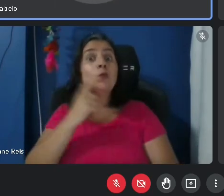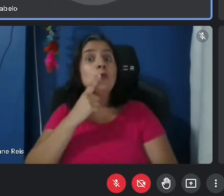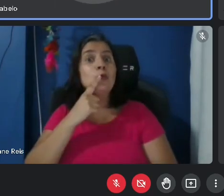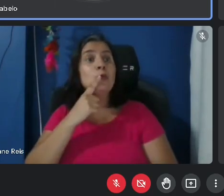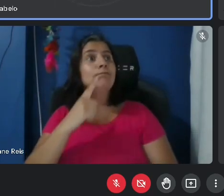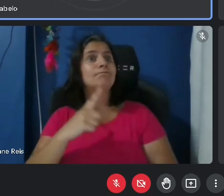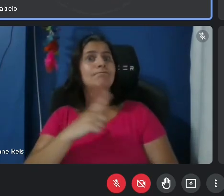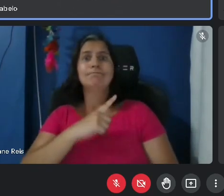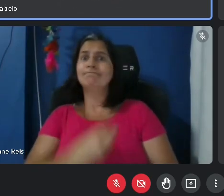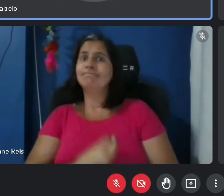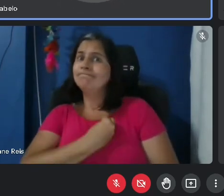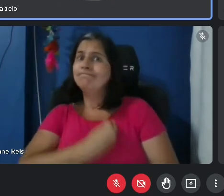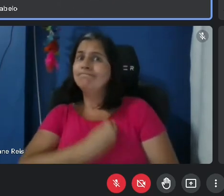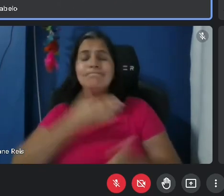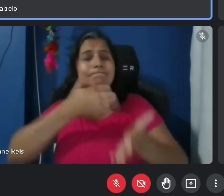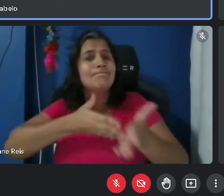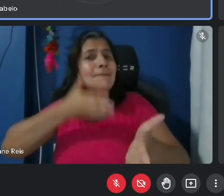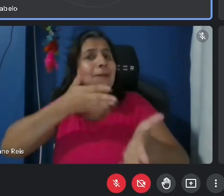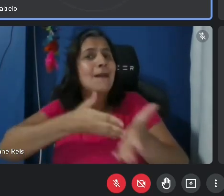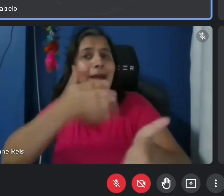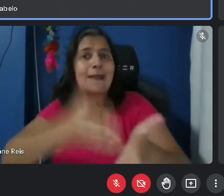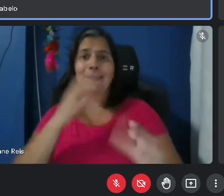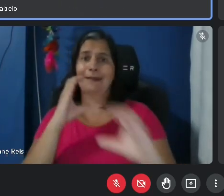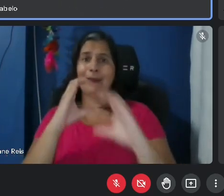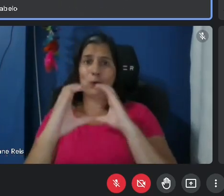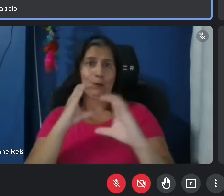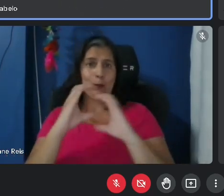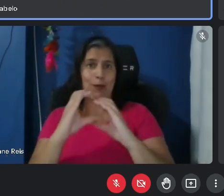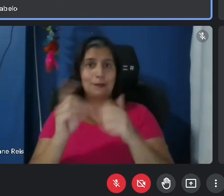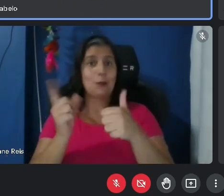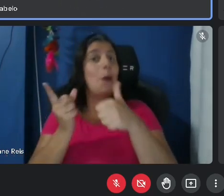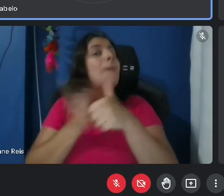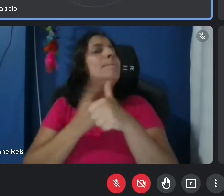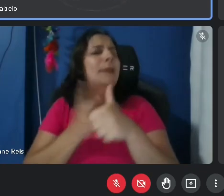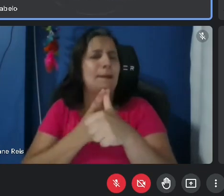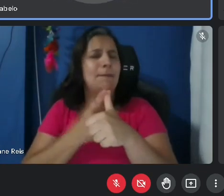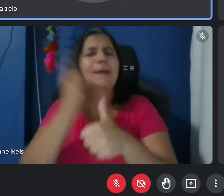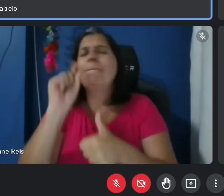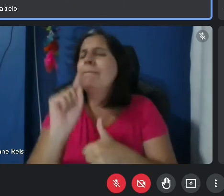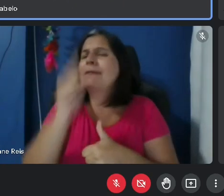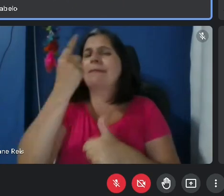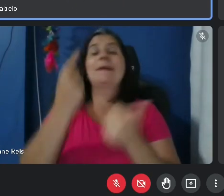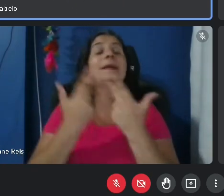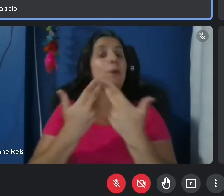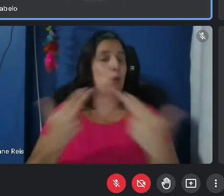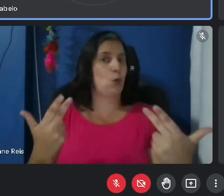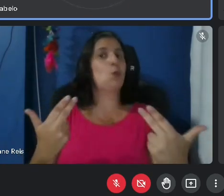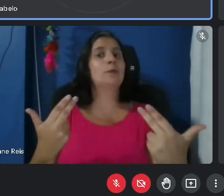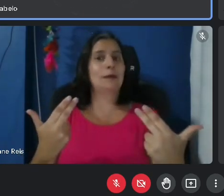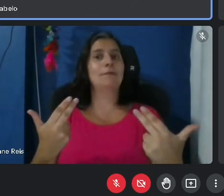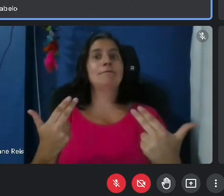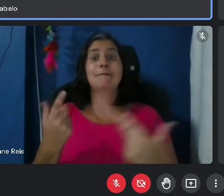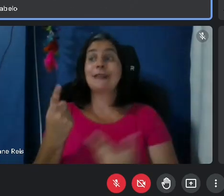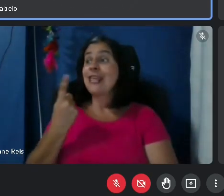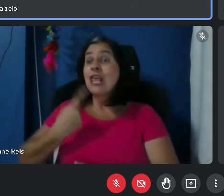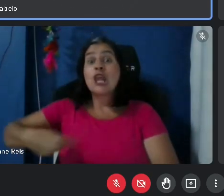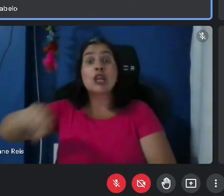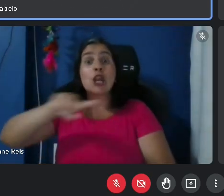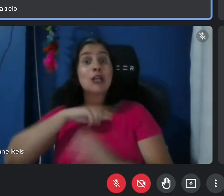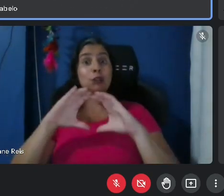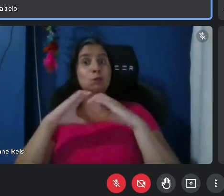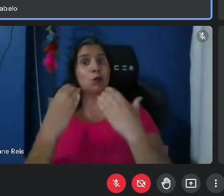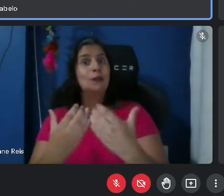a maioria das pessoas, dos surdos, eles têm essa falta de comunicação.